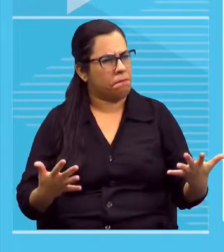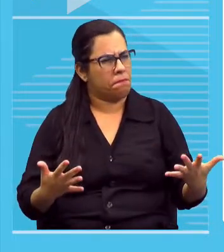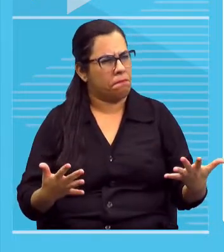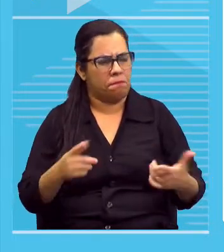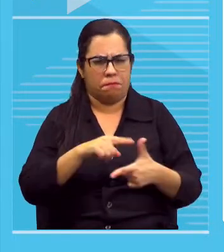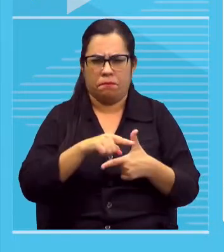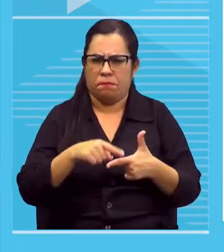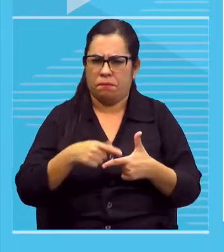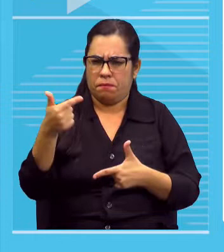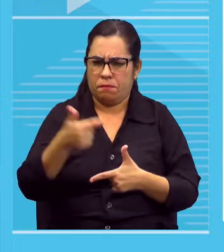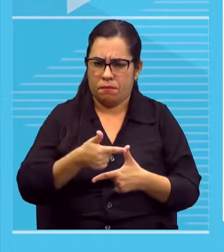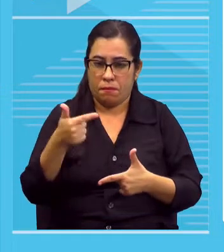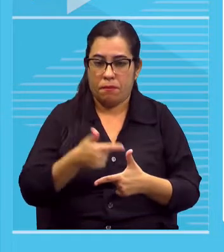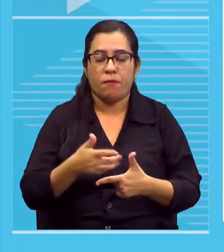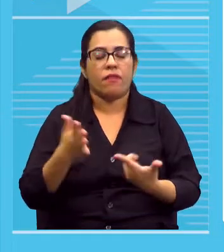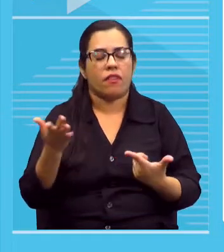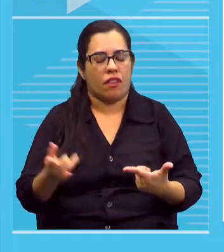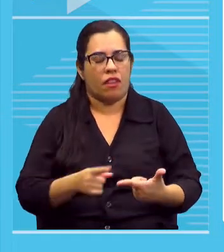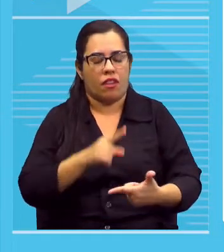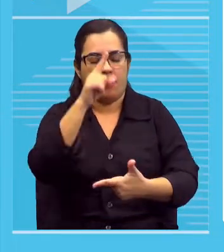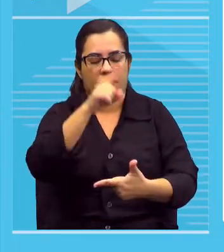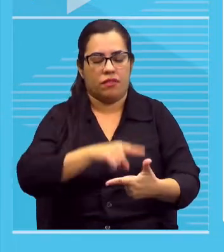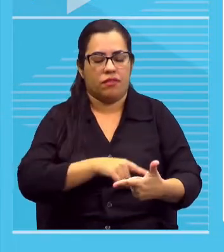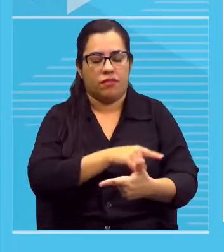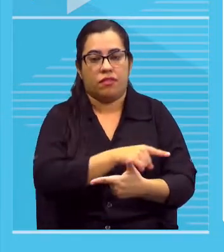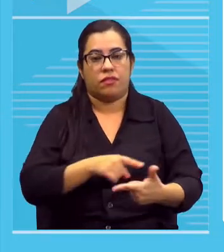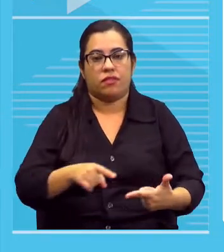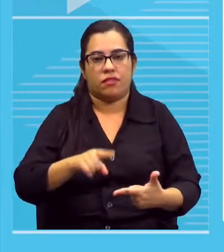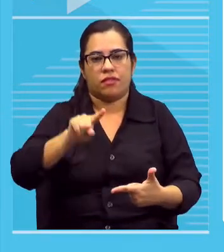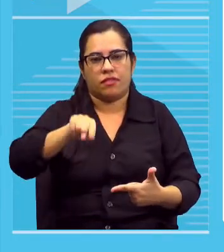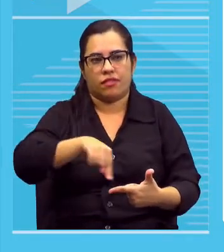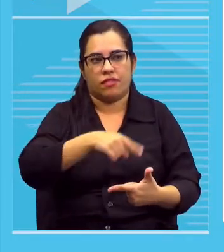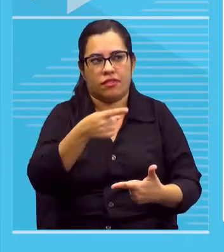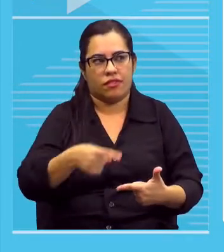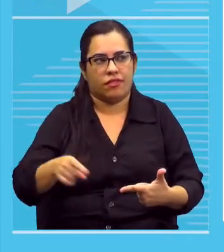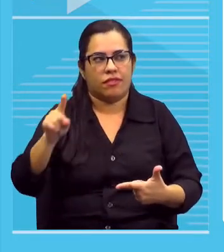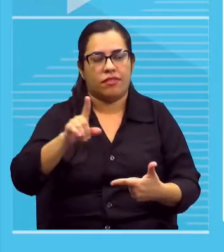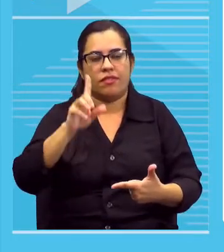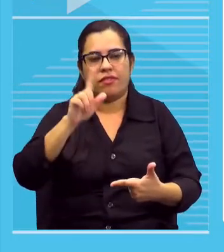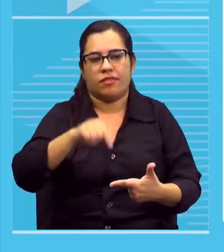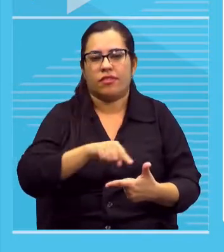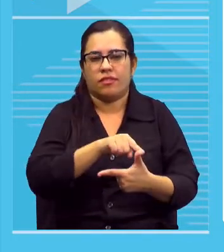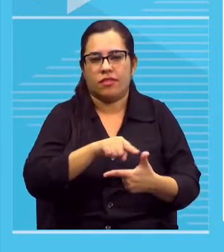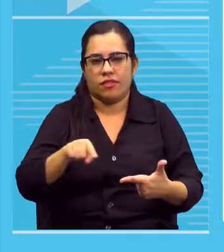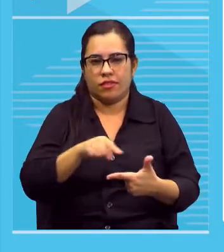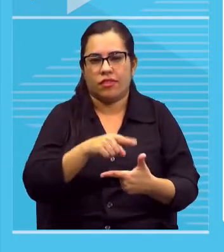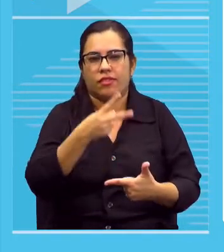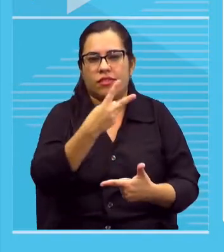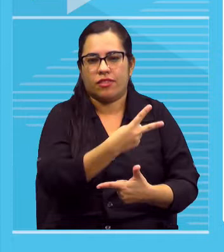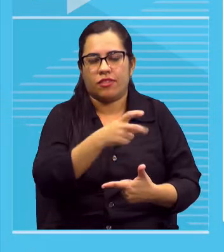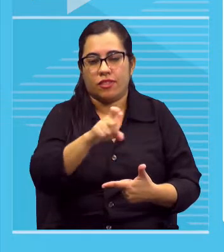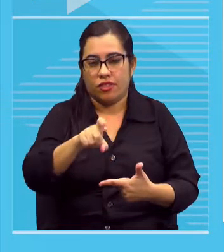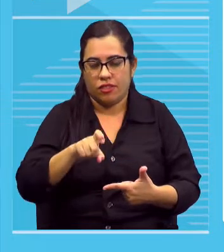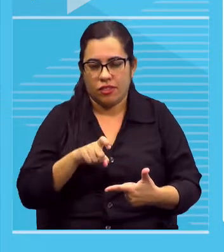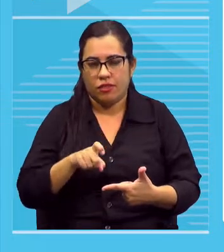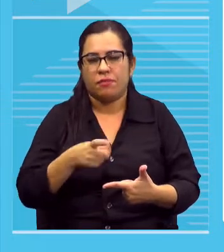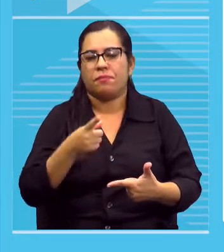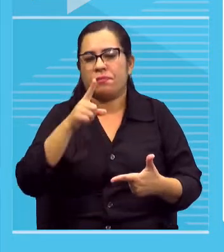ângulos duplos seno de 2 Alpha cosseno de 2x